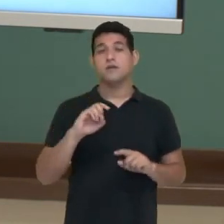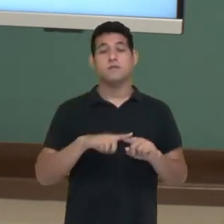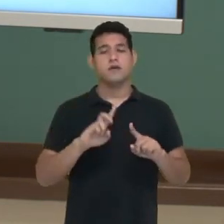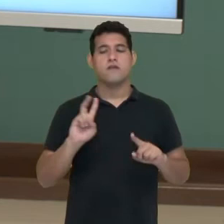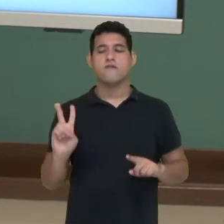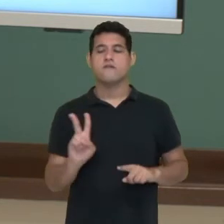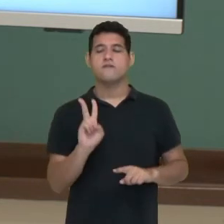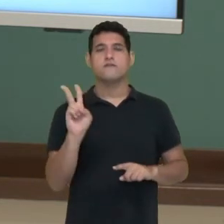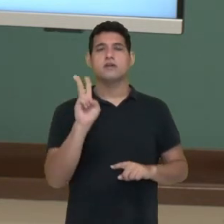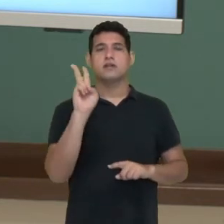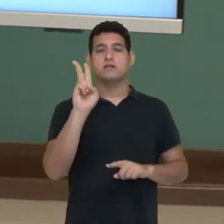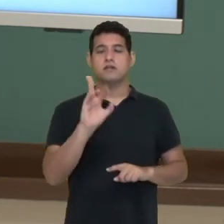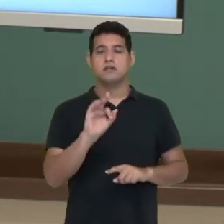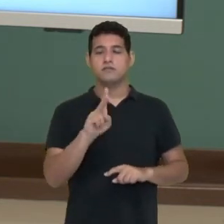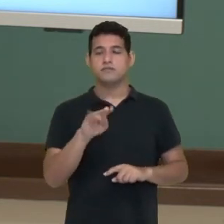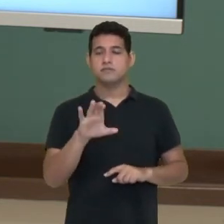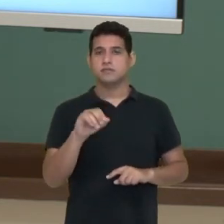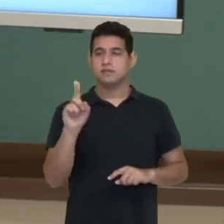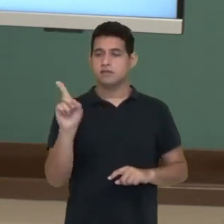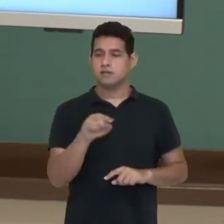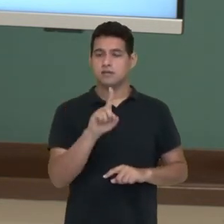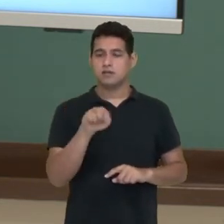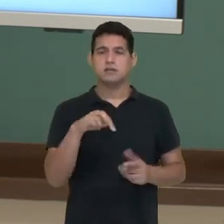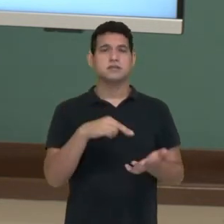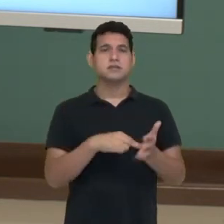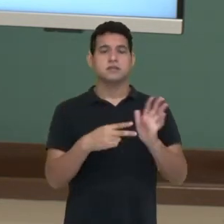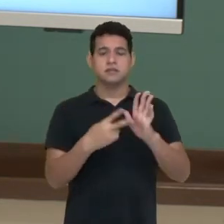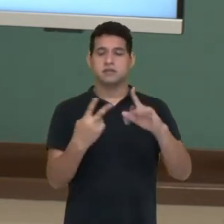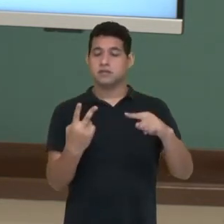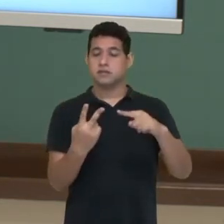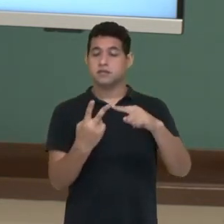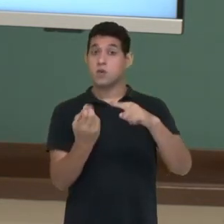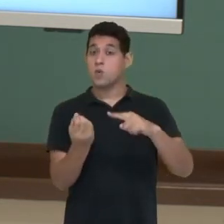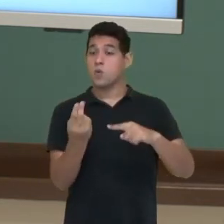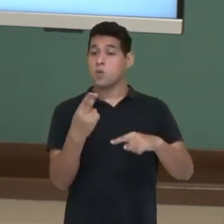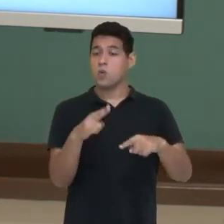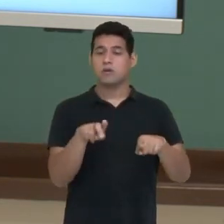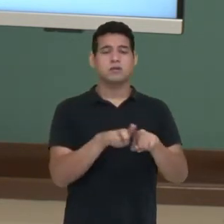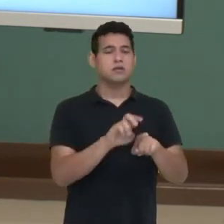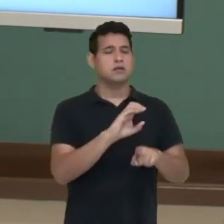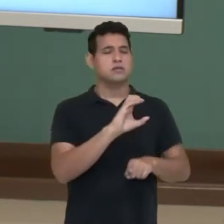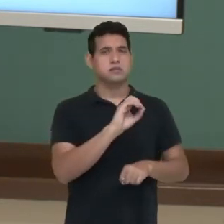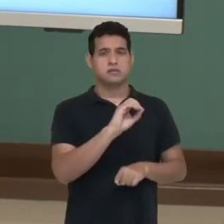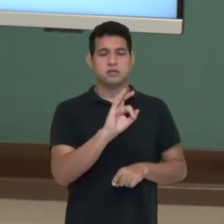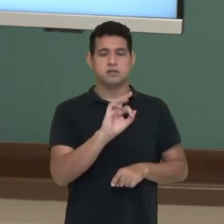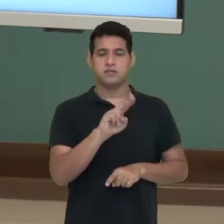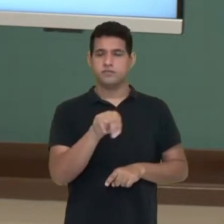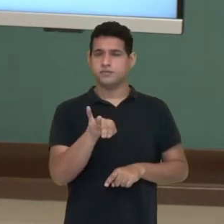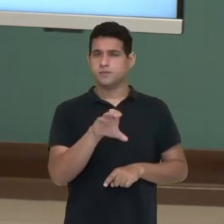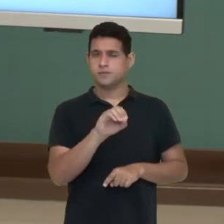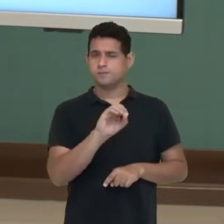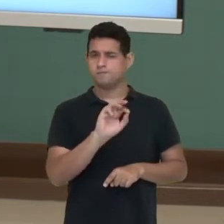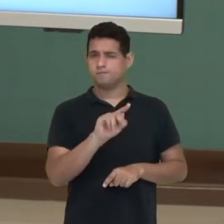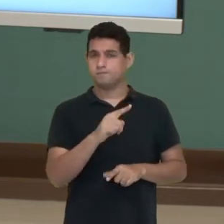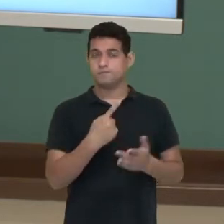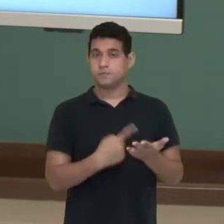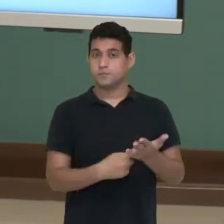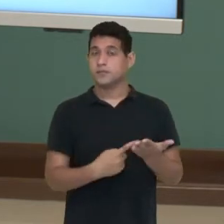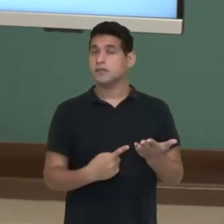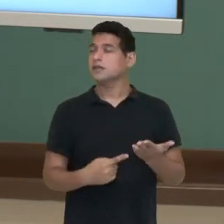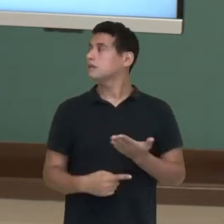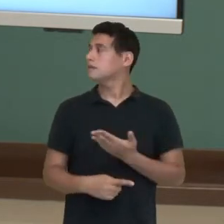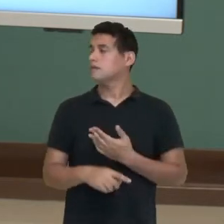valor aonde a função se anula é a raiz ou o zero da função, tá bom? Então, aqui de novo,